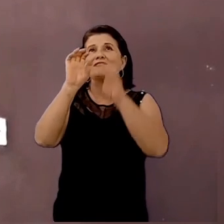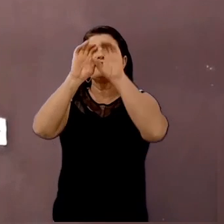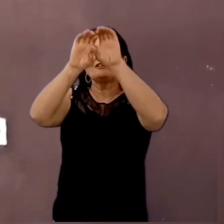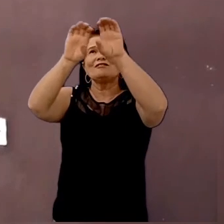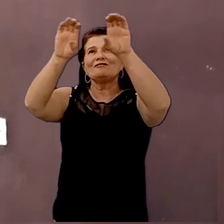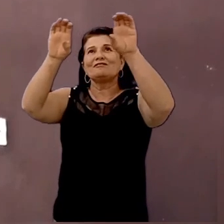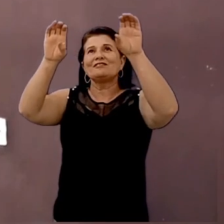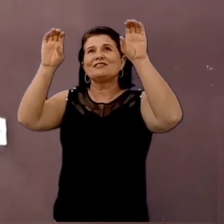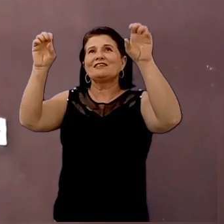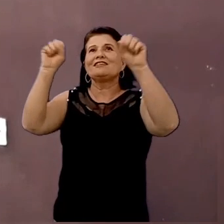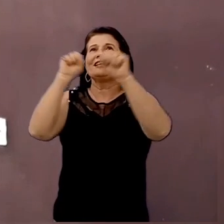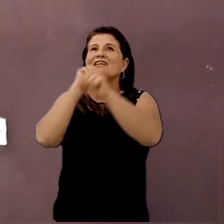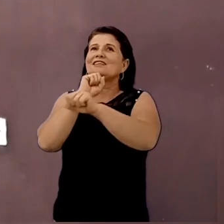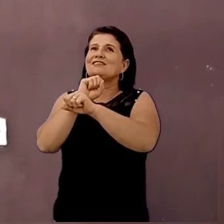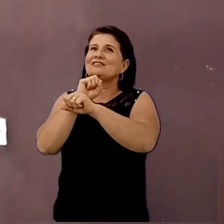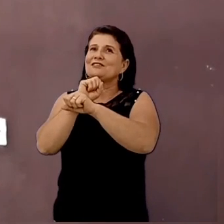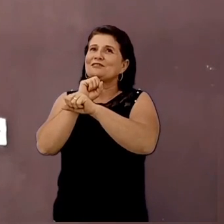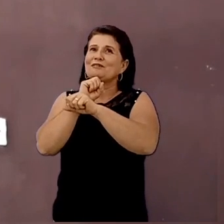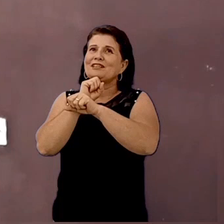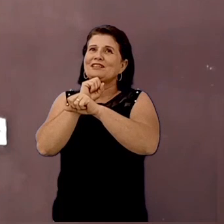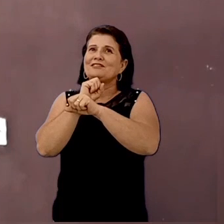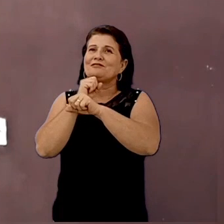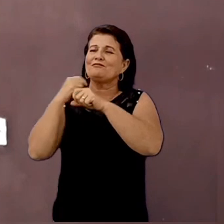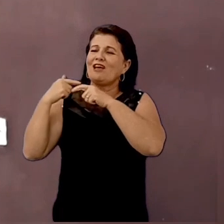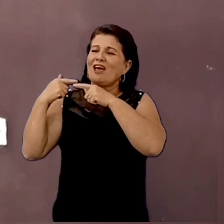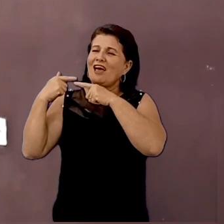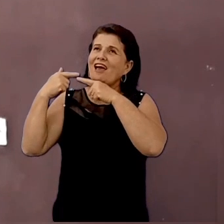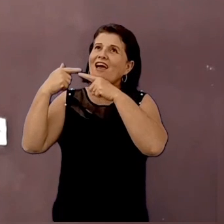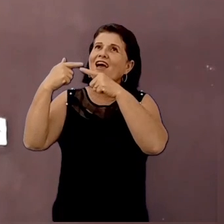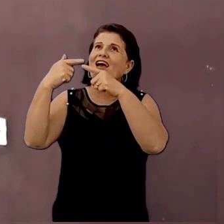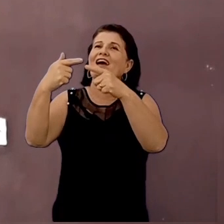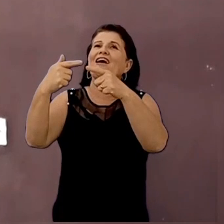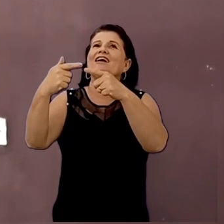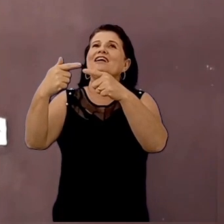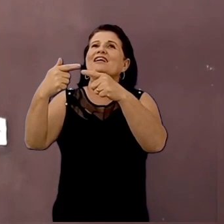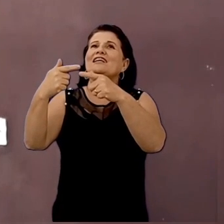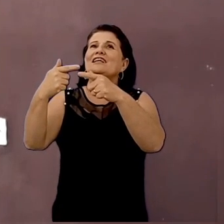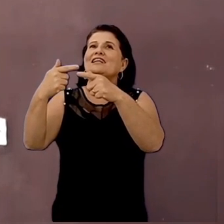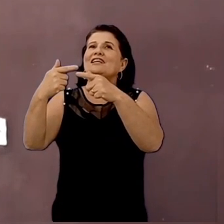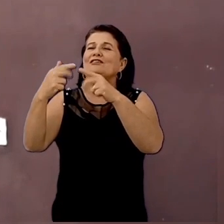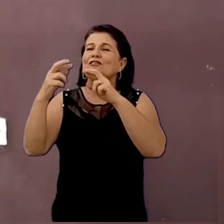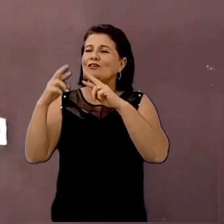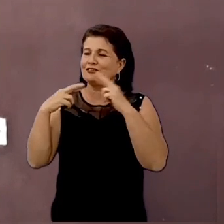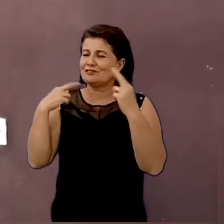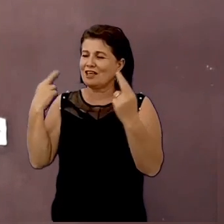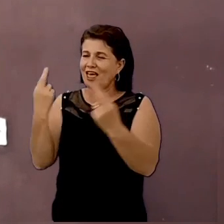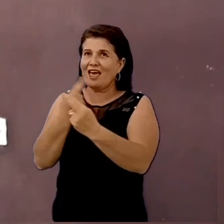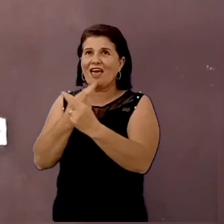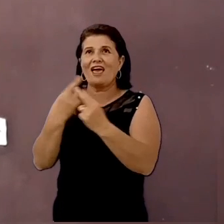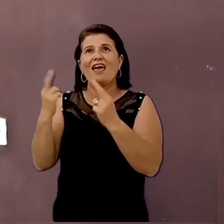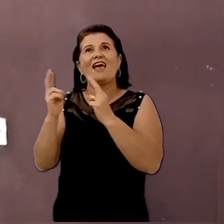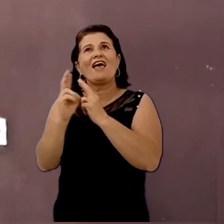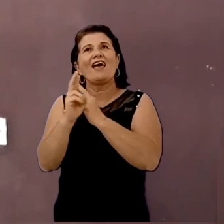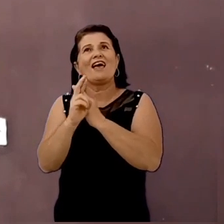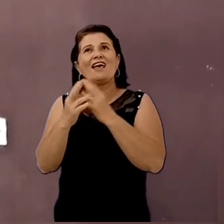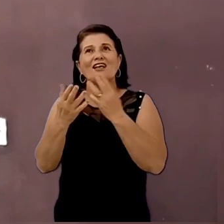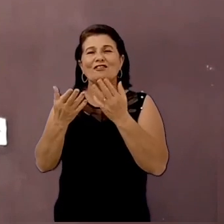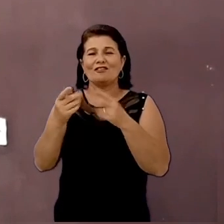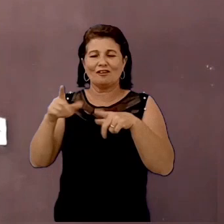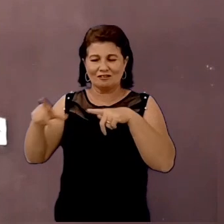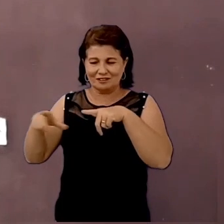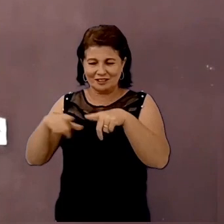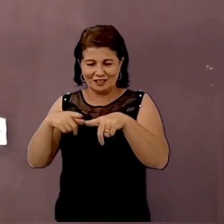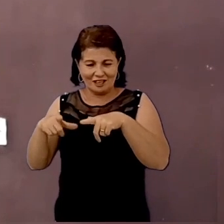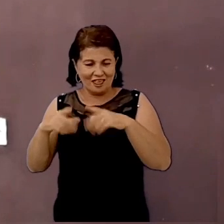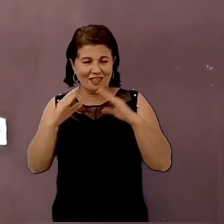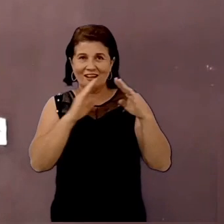que está nos esperando com a nossa herança. E que nos nossos relacionamentos, nosso trabalho, na